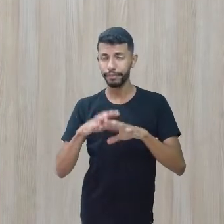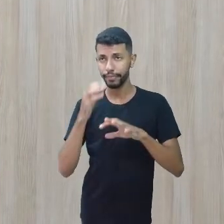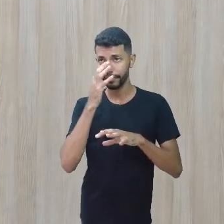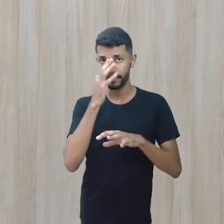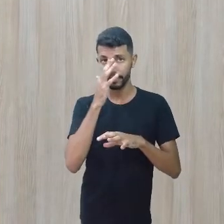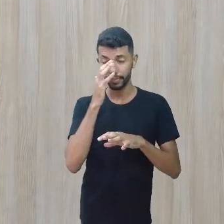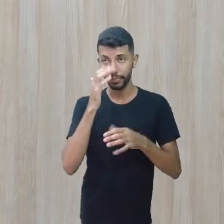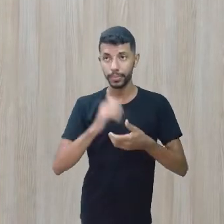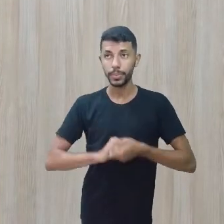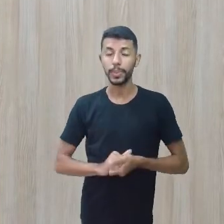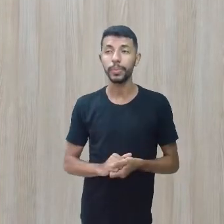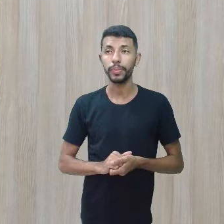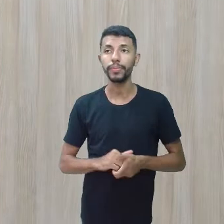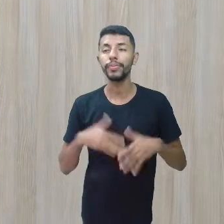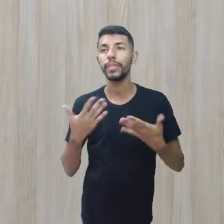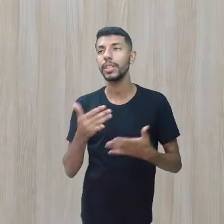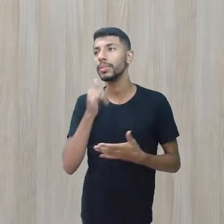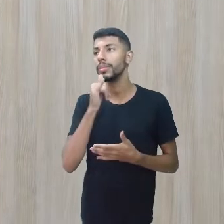que um